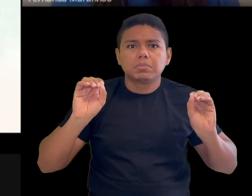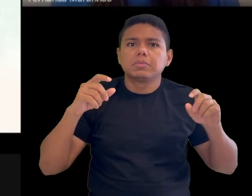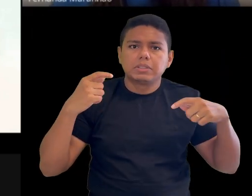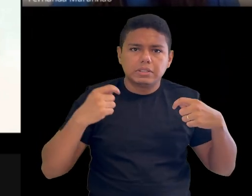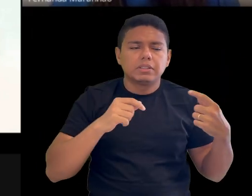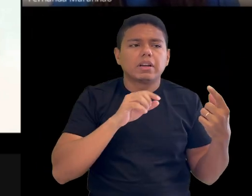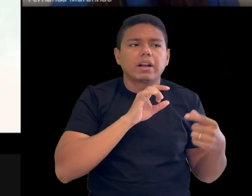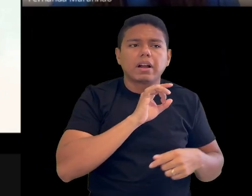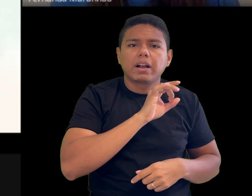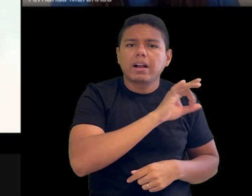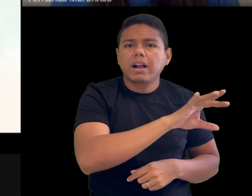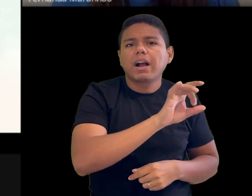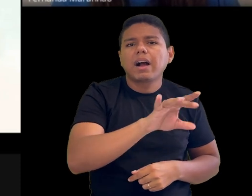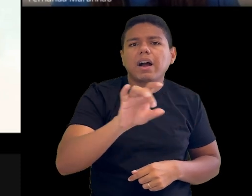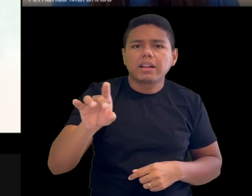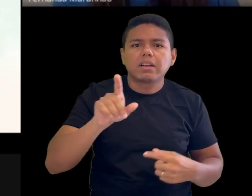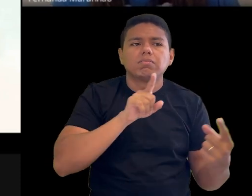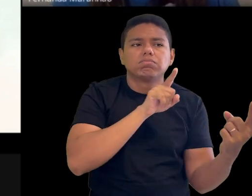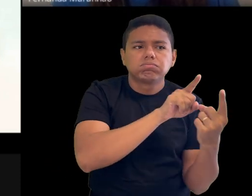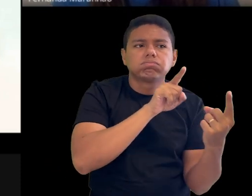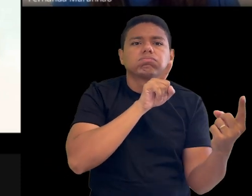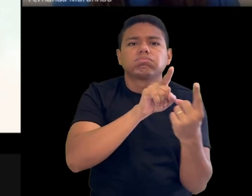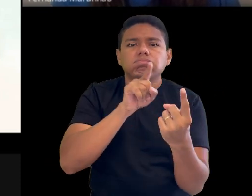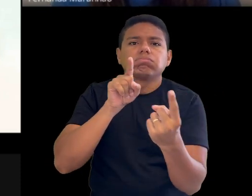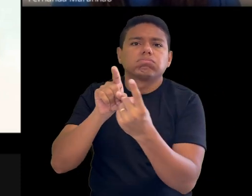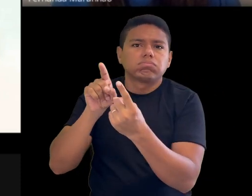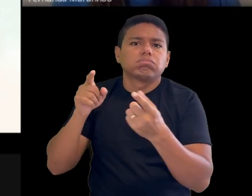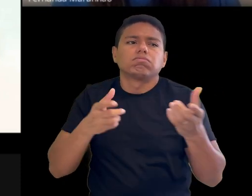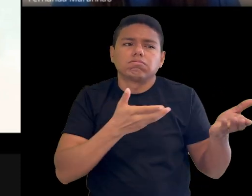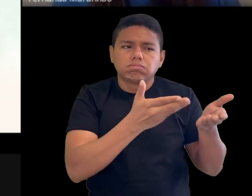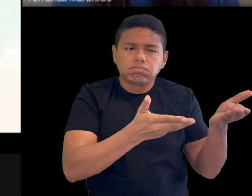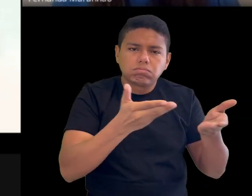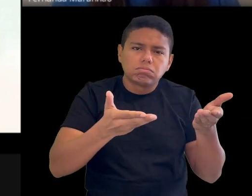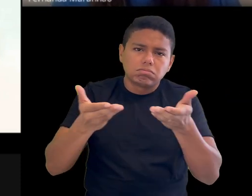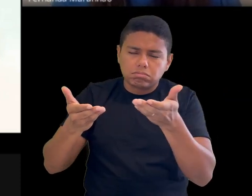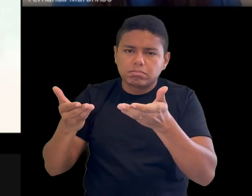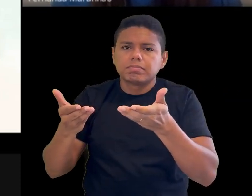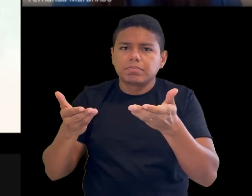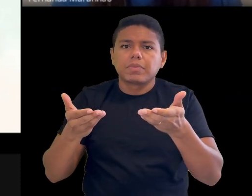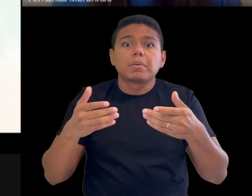chegando próximo ao termo, mas precisa ser um parto planejado, com